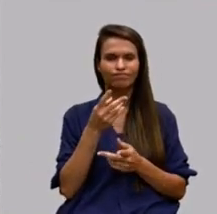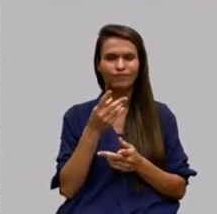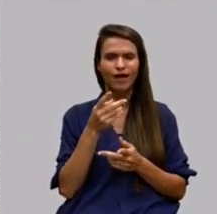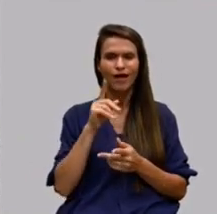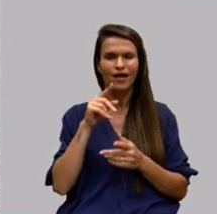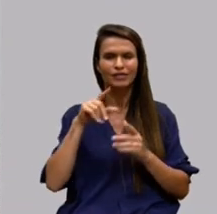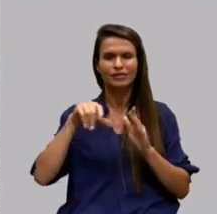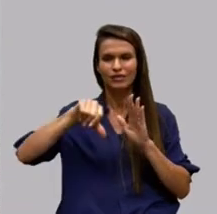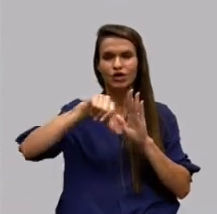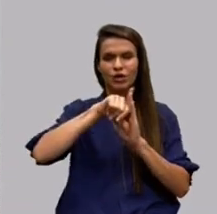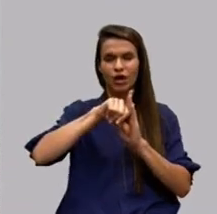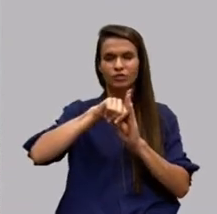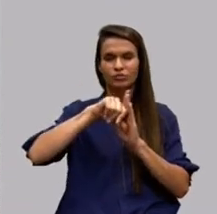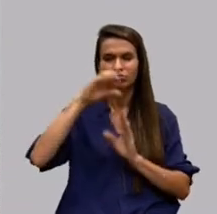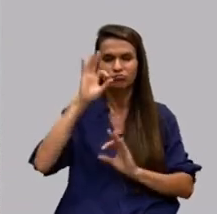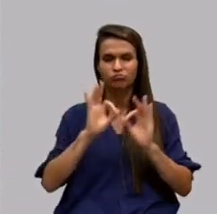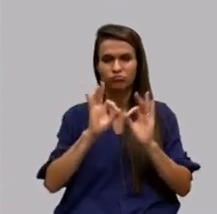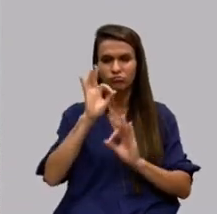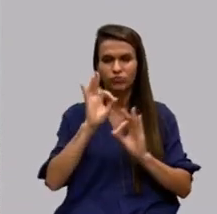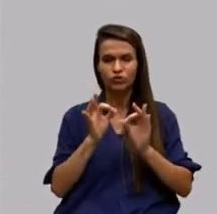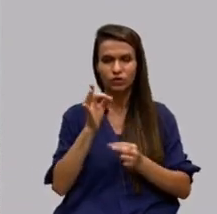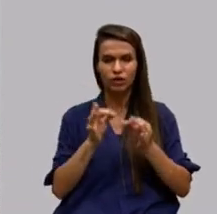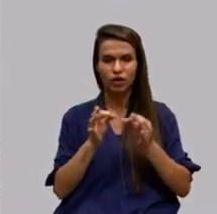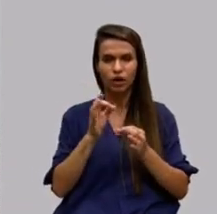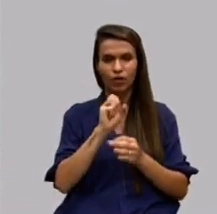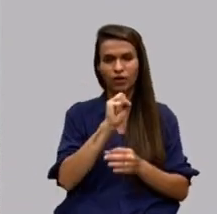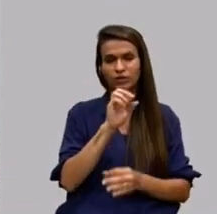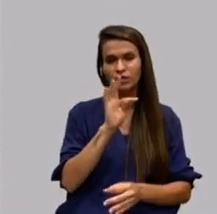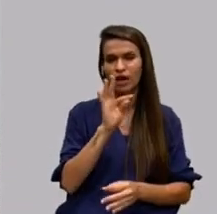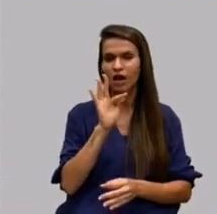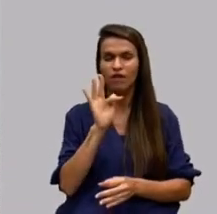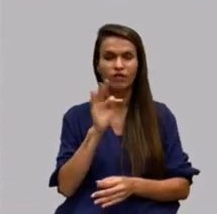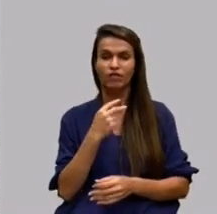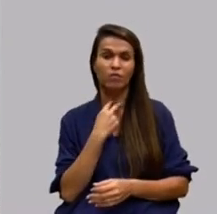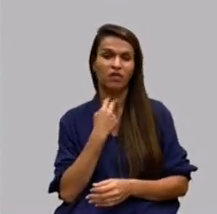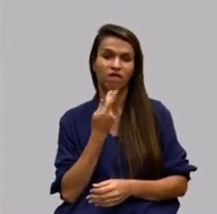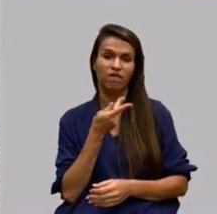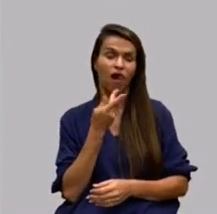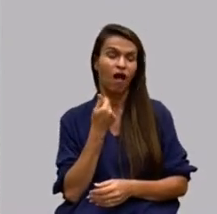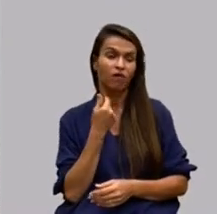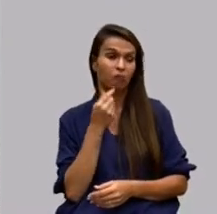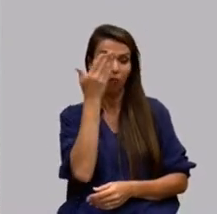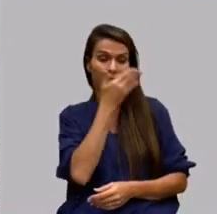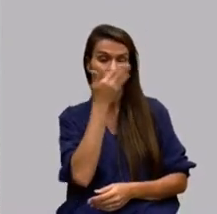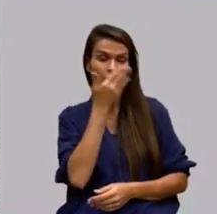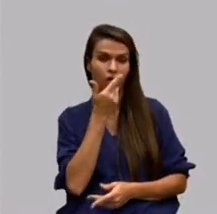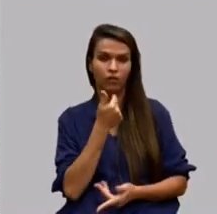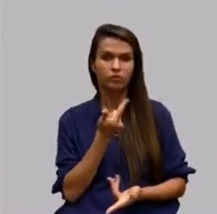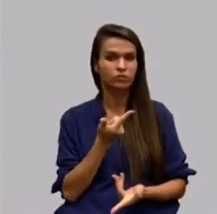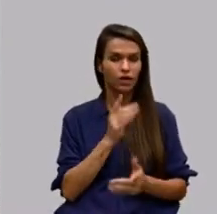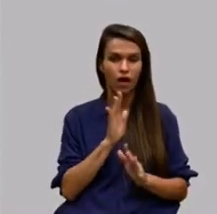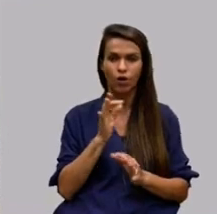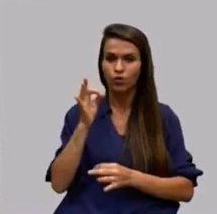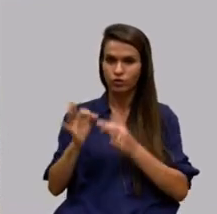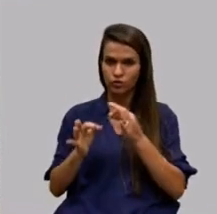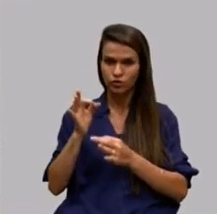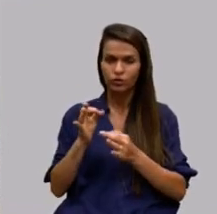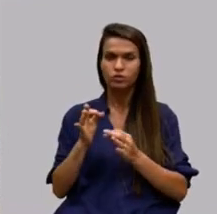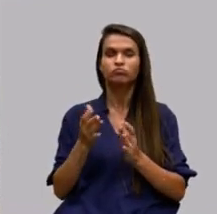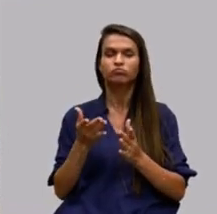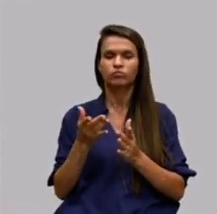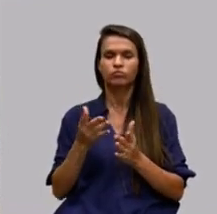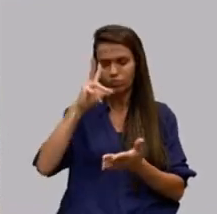perícia judicial, não se joga fora. O STF não vai poder dizer, eu não vi, eu não designei uma perícia. O juiz que ele determinou